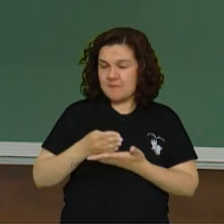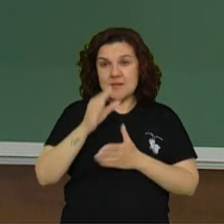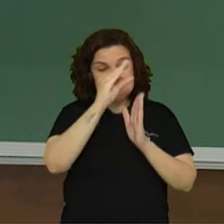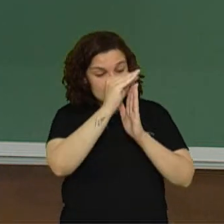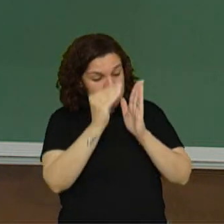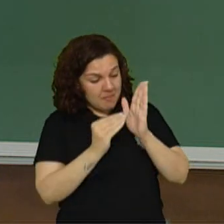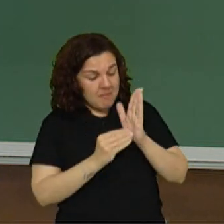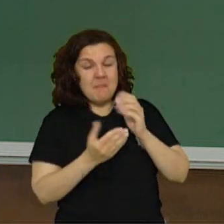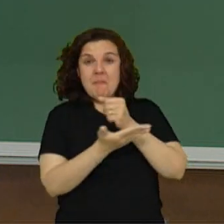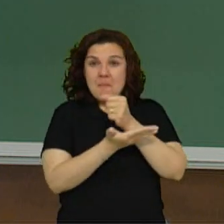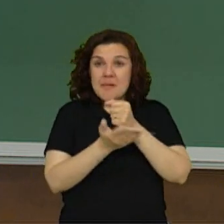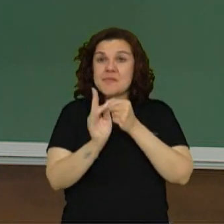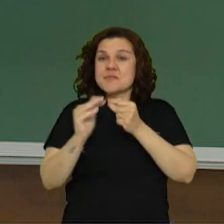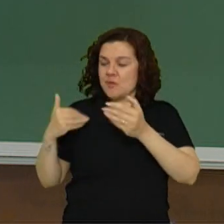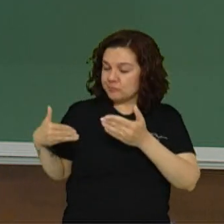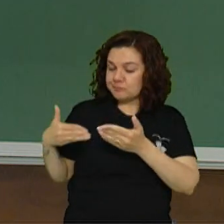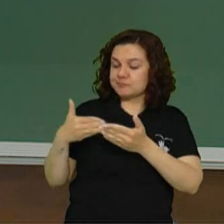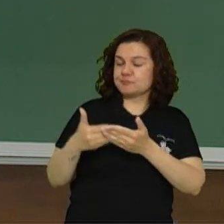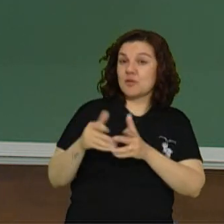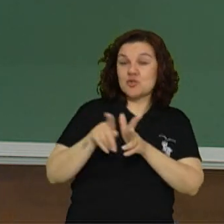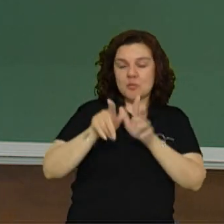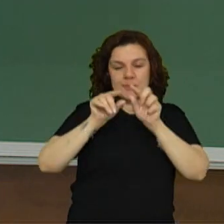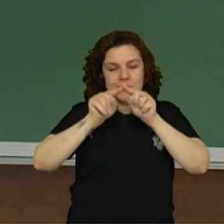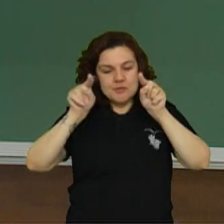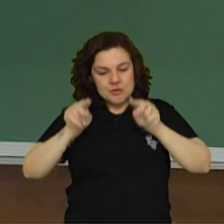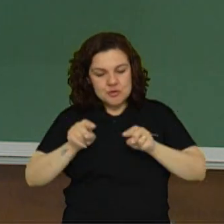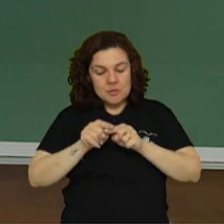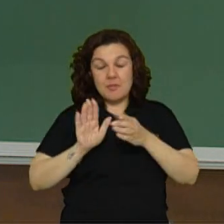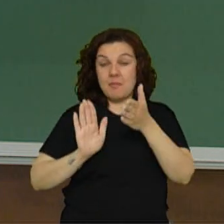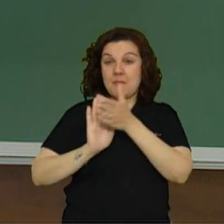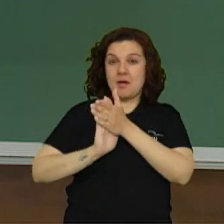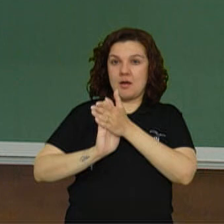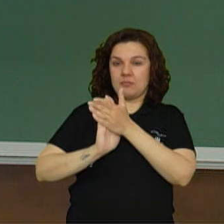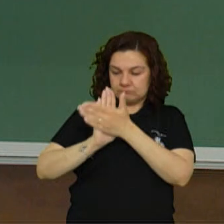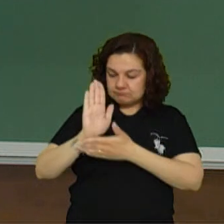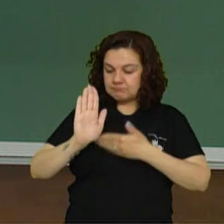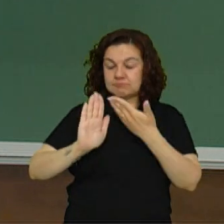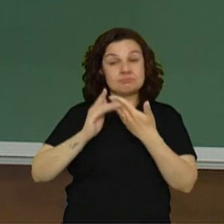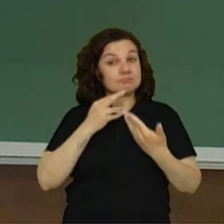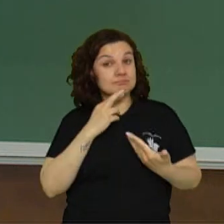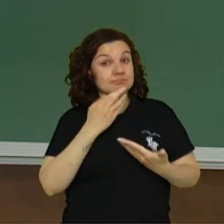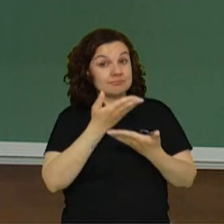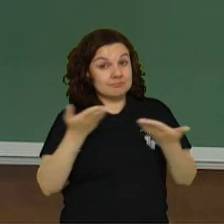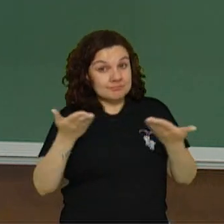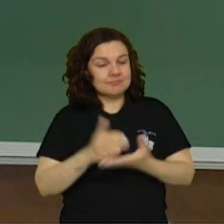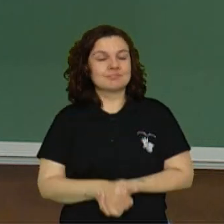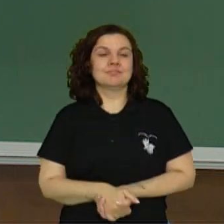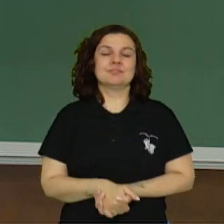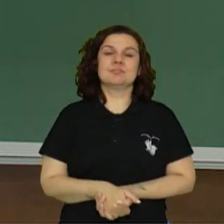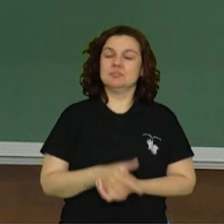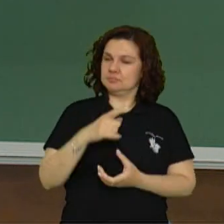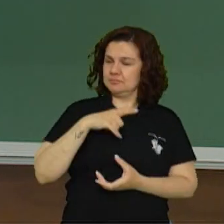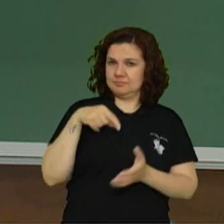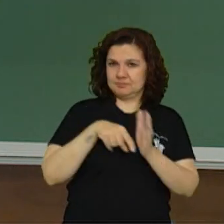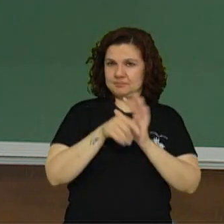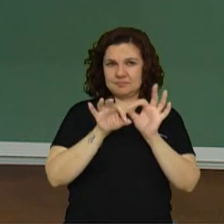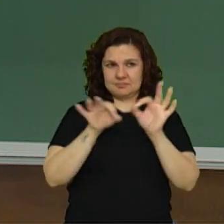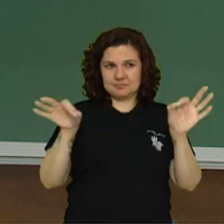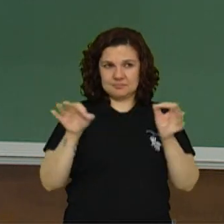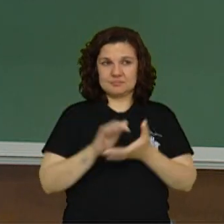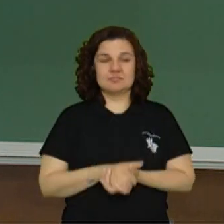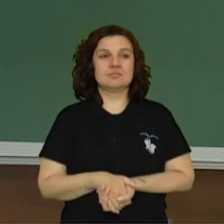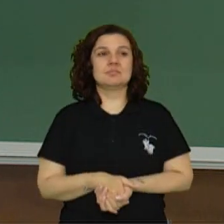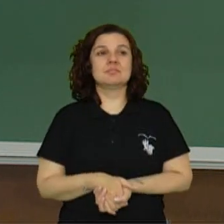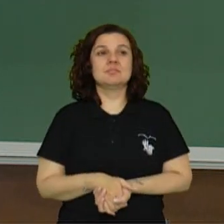conceitos básicos que você traz da geometria plana para resolver esses problemas, tá? Questões desse tipo. Geometria